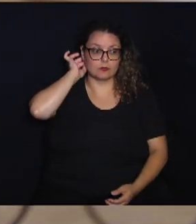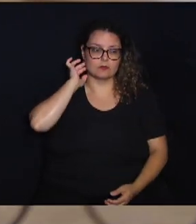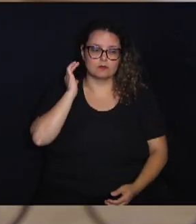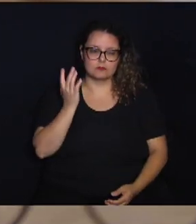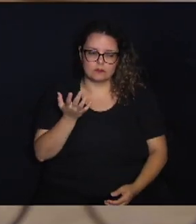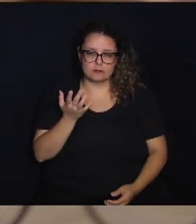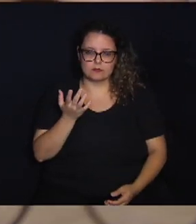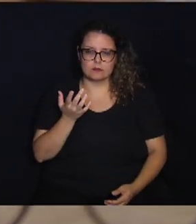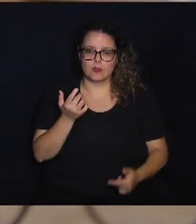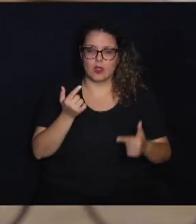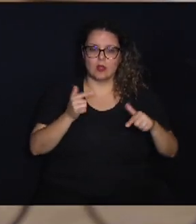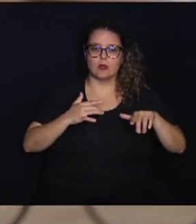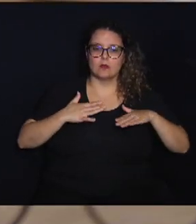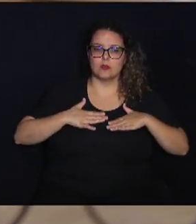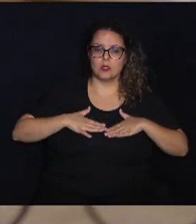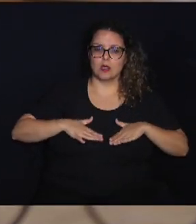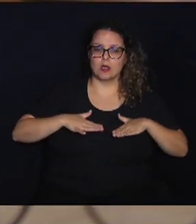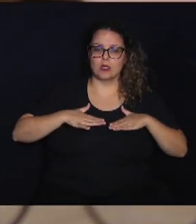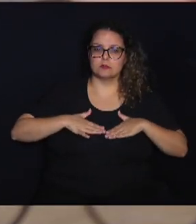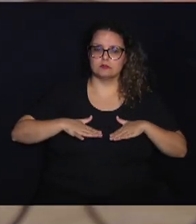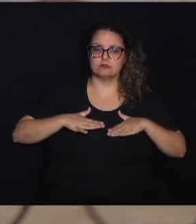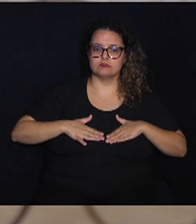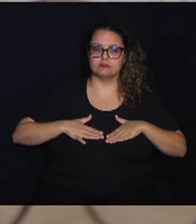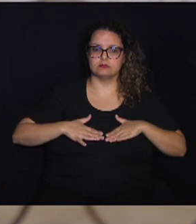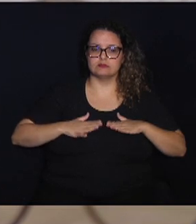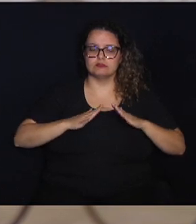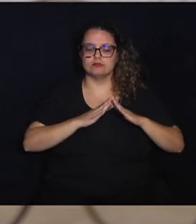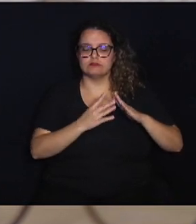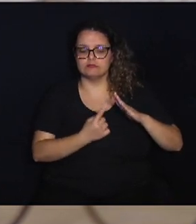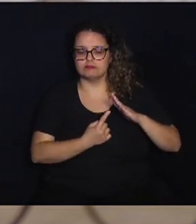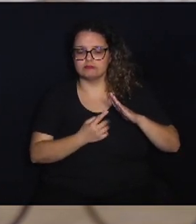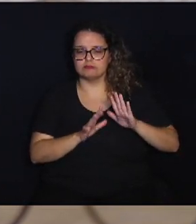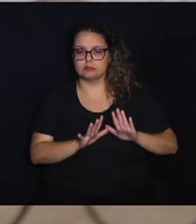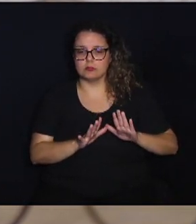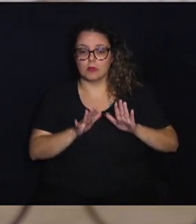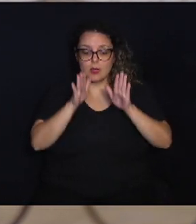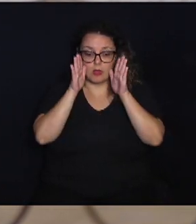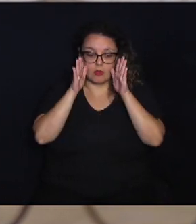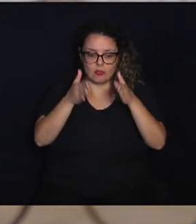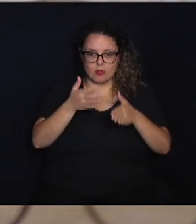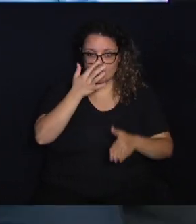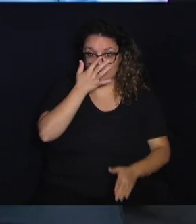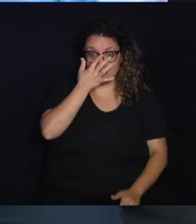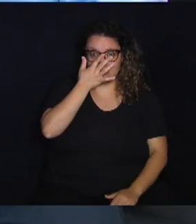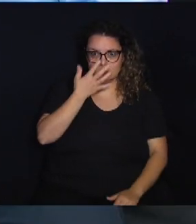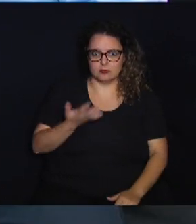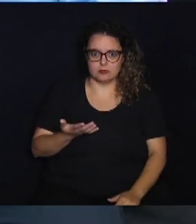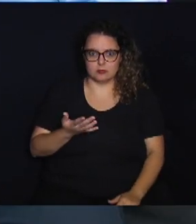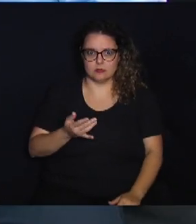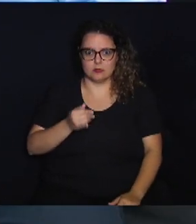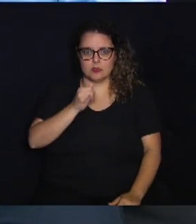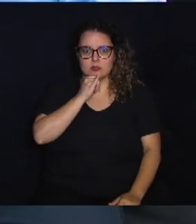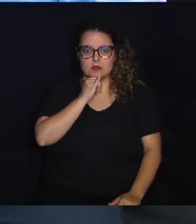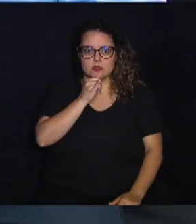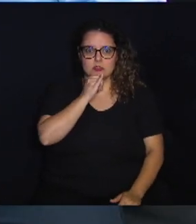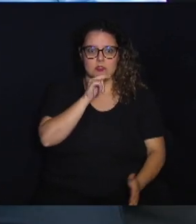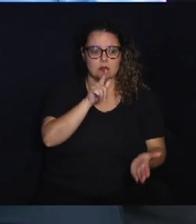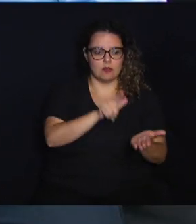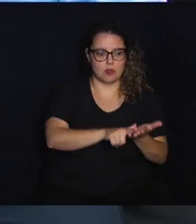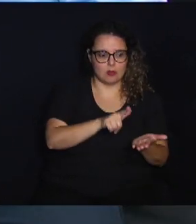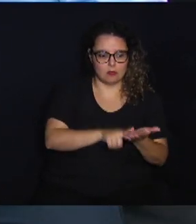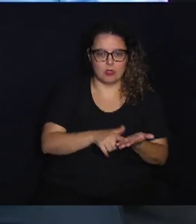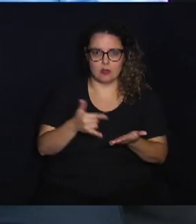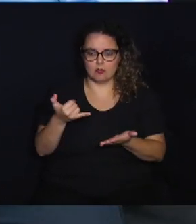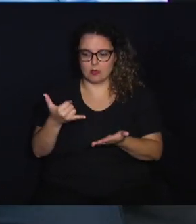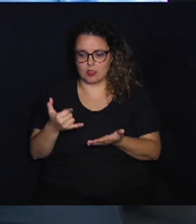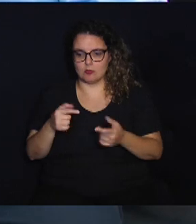para um lugar tranquilo, isolado, tenha foco. Então, pega você um papel, uma caneta no